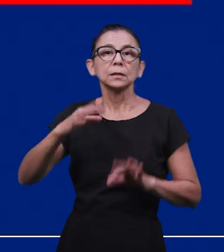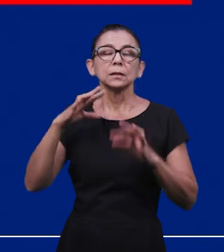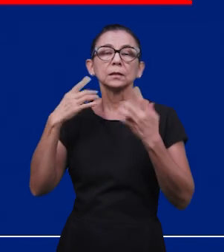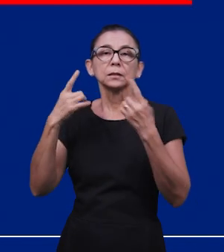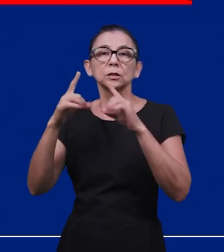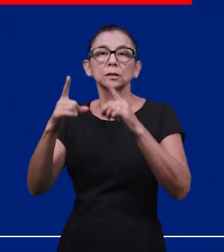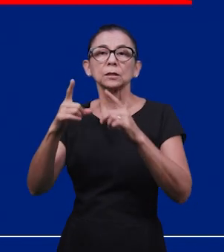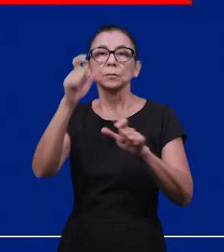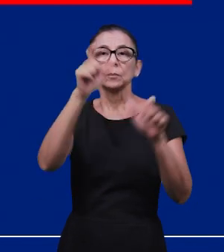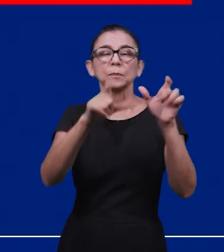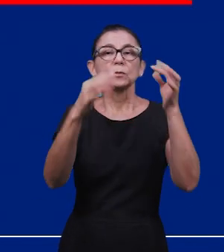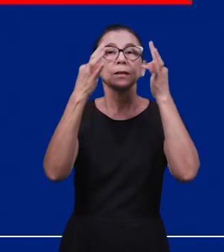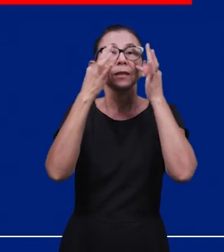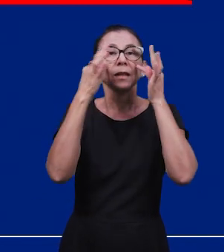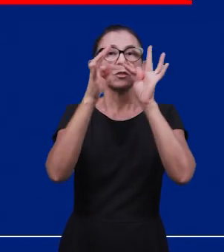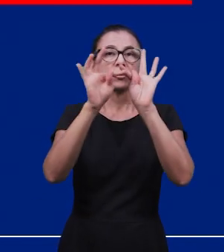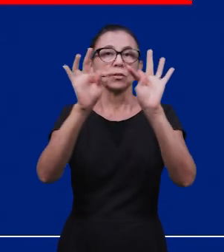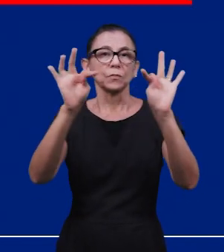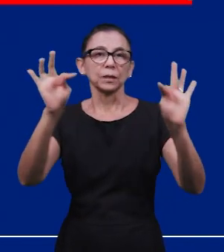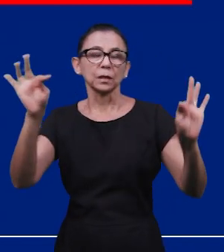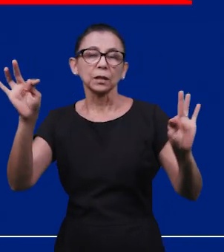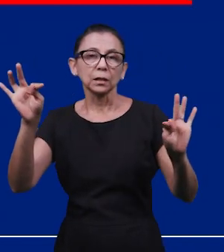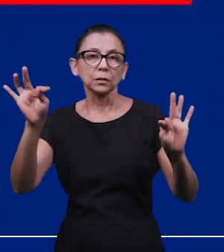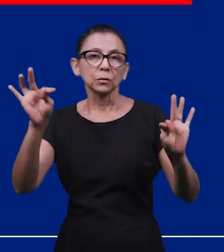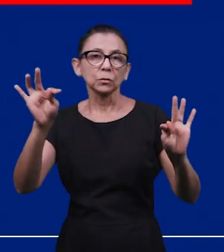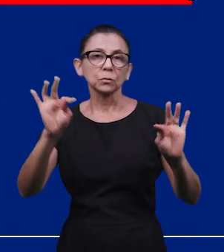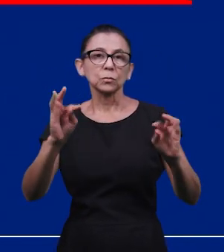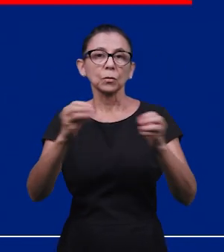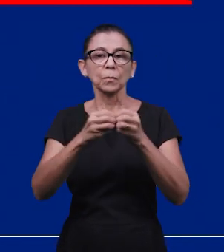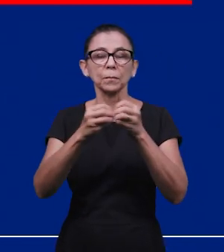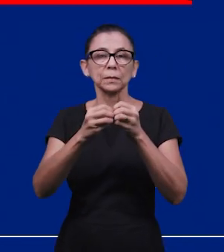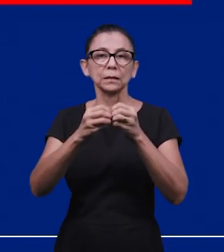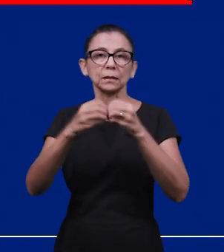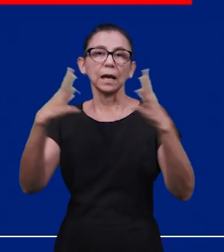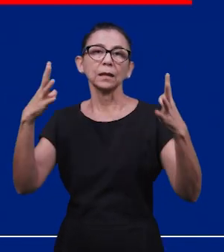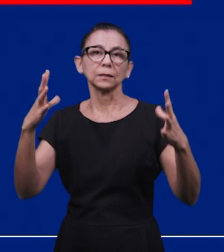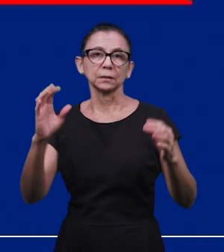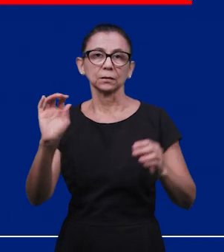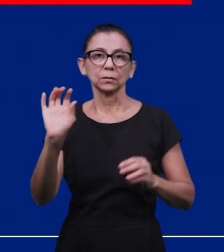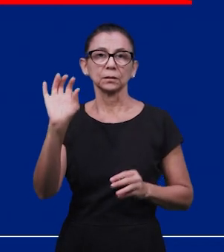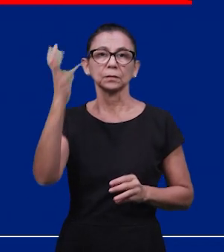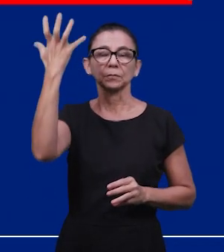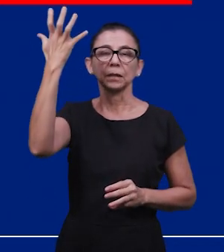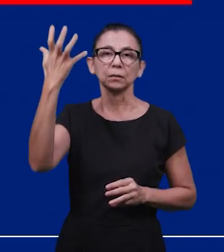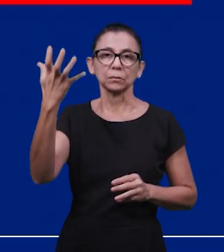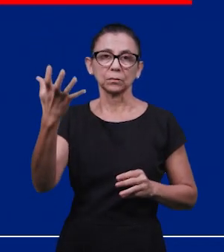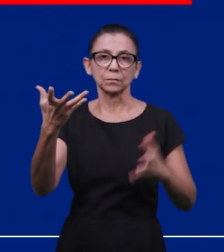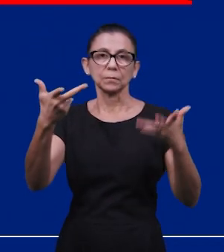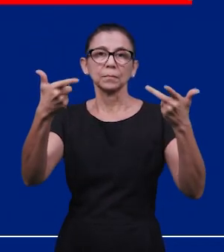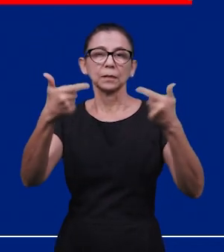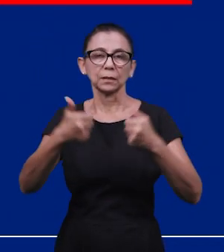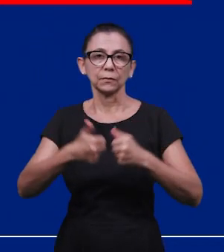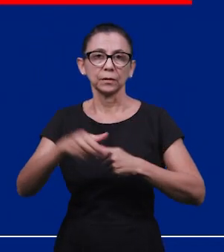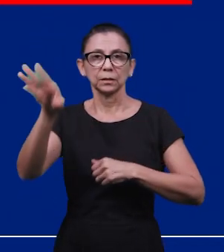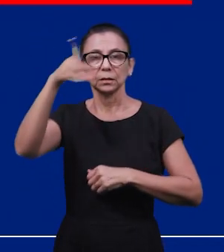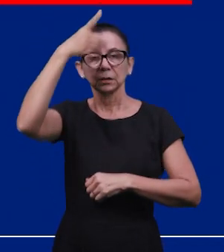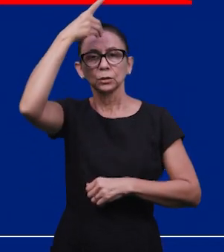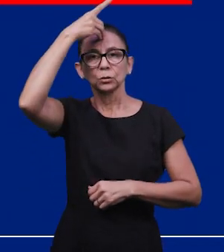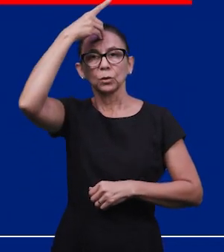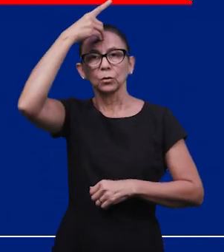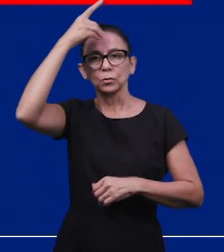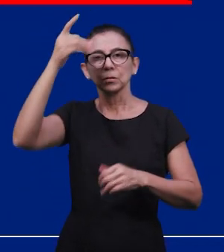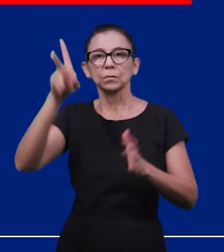uma tão grande salvação, a qual, começando a ser anunciada pelo Senhor, foi-nos depois